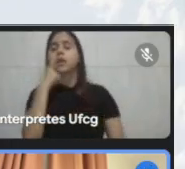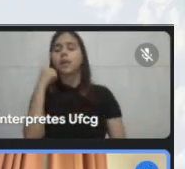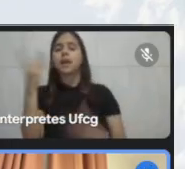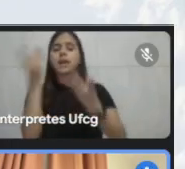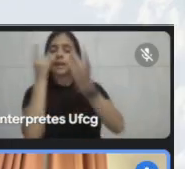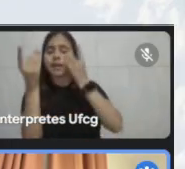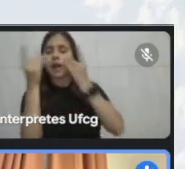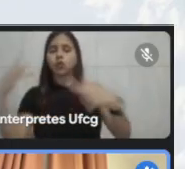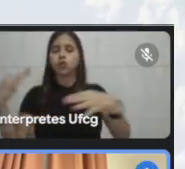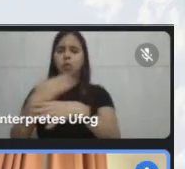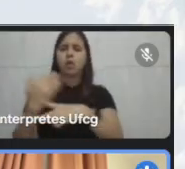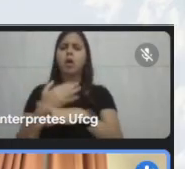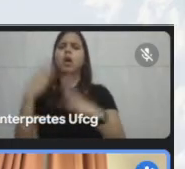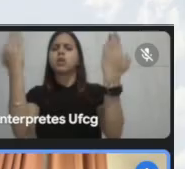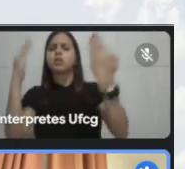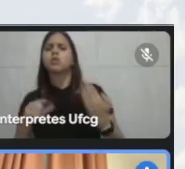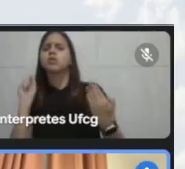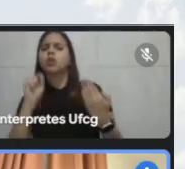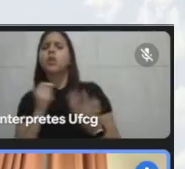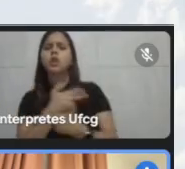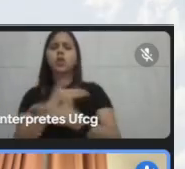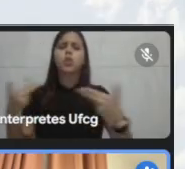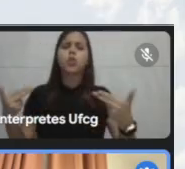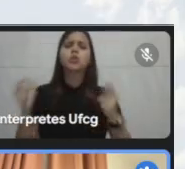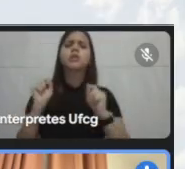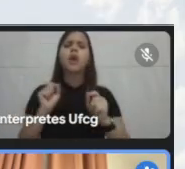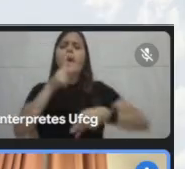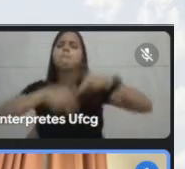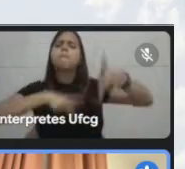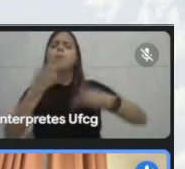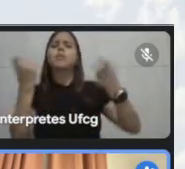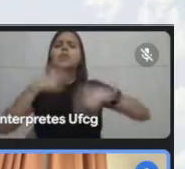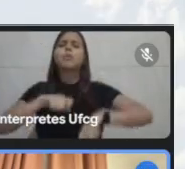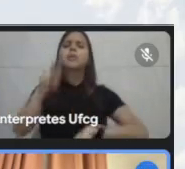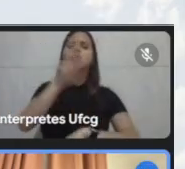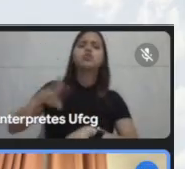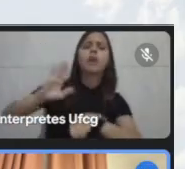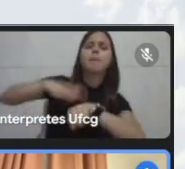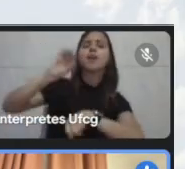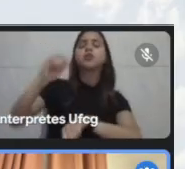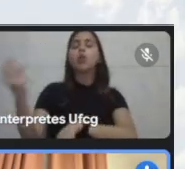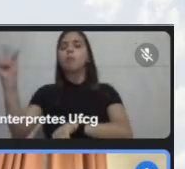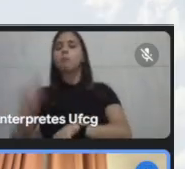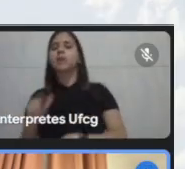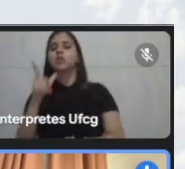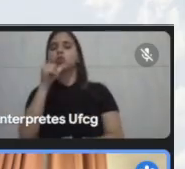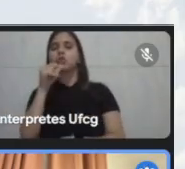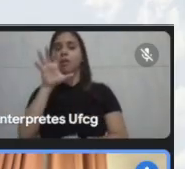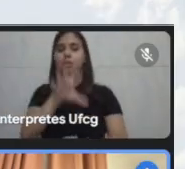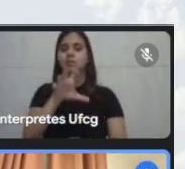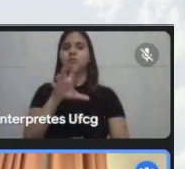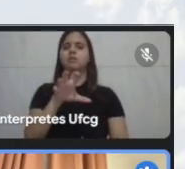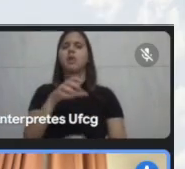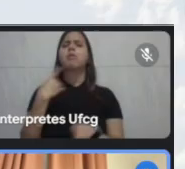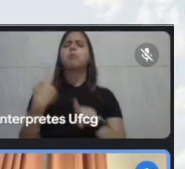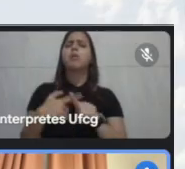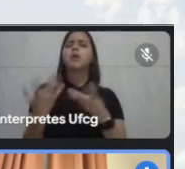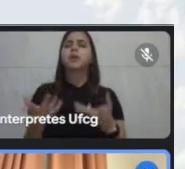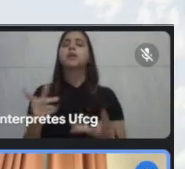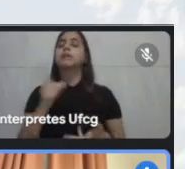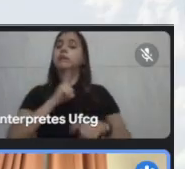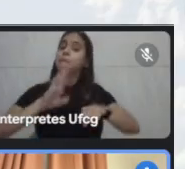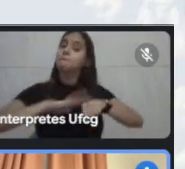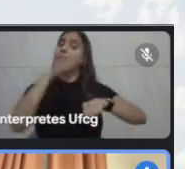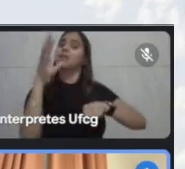analisou alguns fatores que fazem com que a população consuma mais ou menos água naquela região. Então, existiam mais